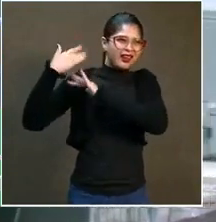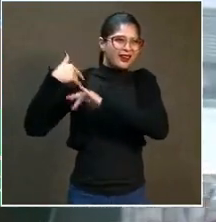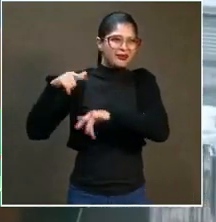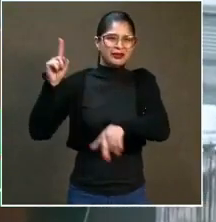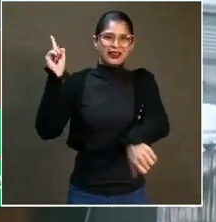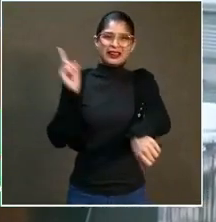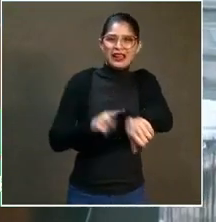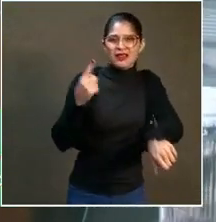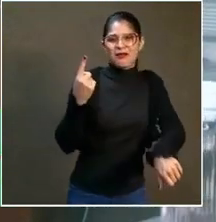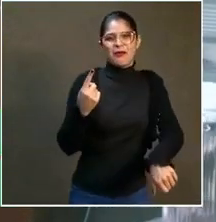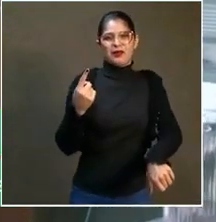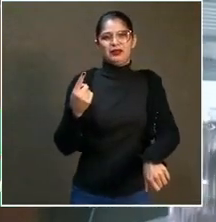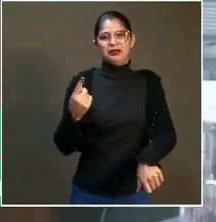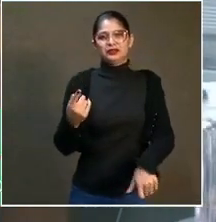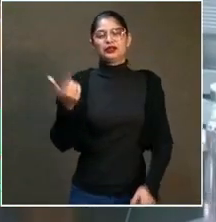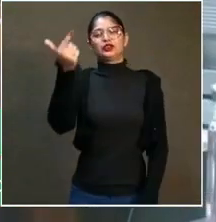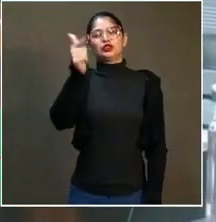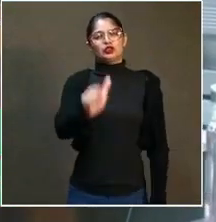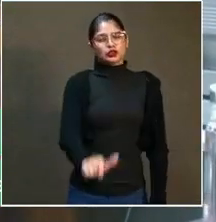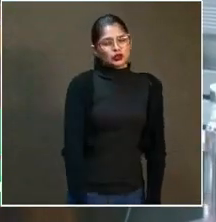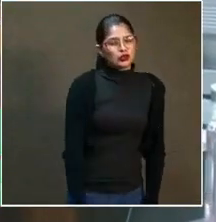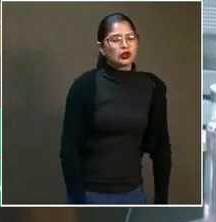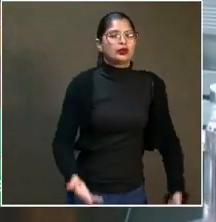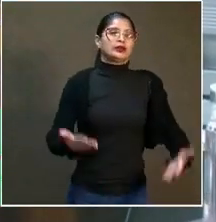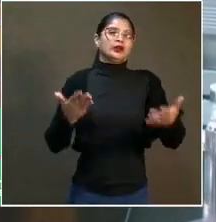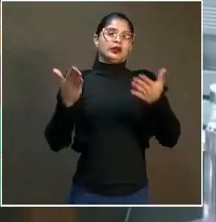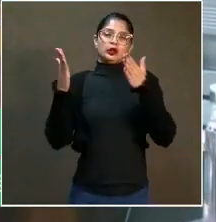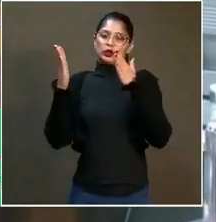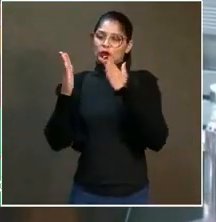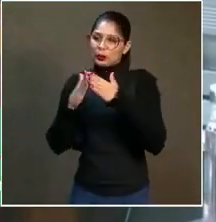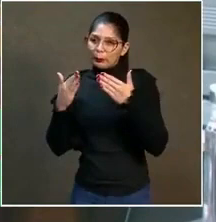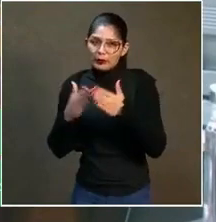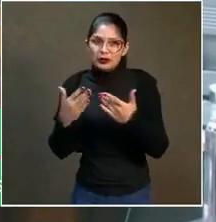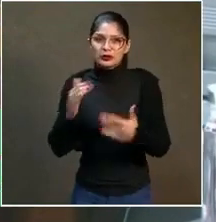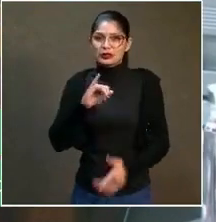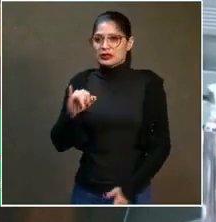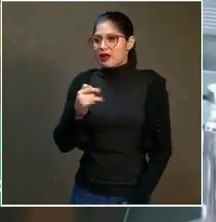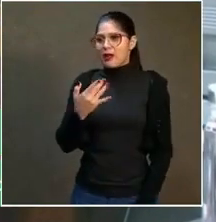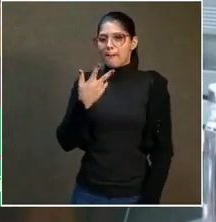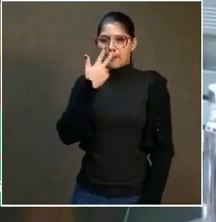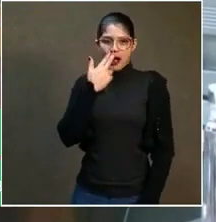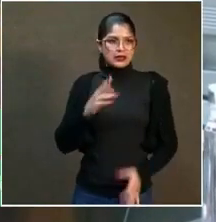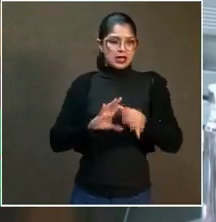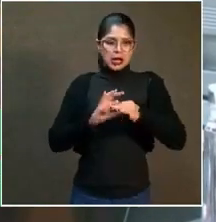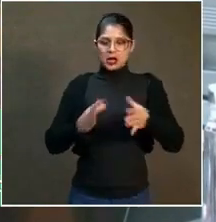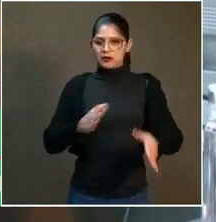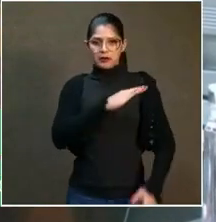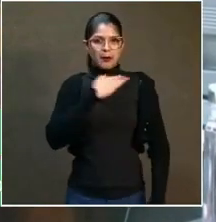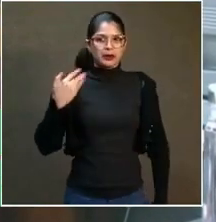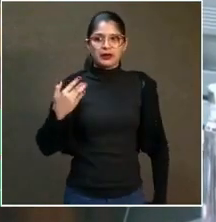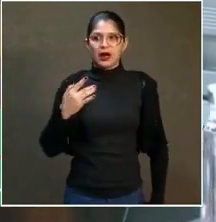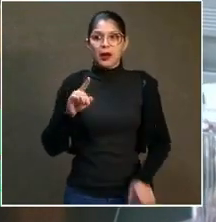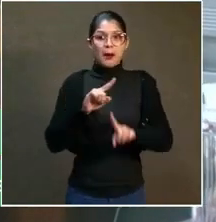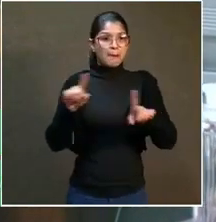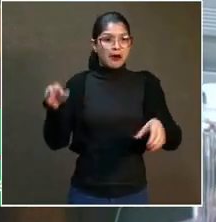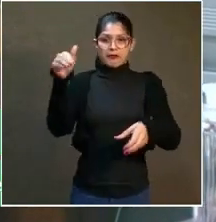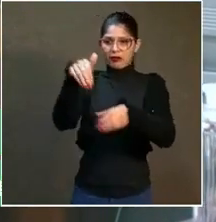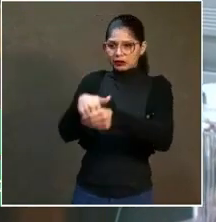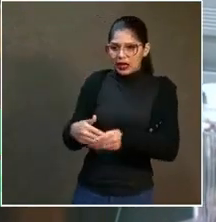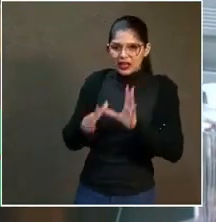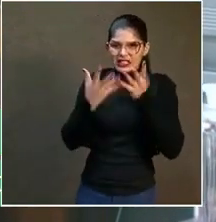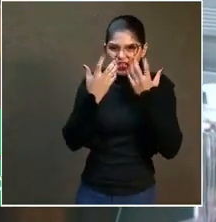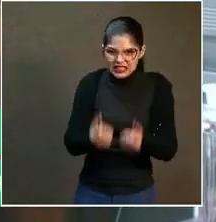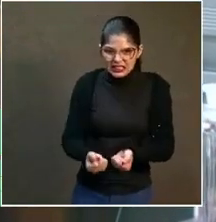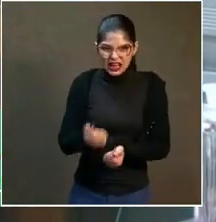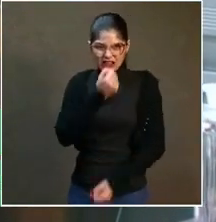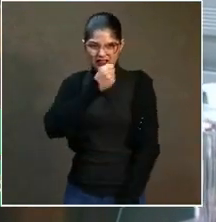Excelências, aqui... Volto a repetir, não é carta branca para matar, não é. E vossas excelências, se assim votarem, se acatarem a